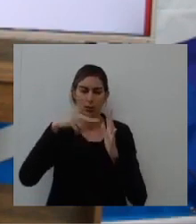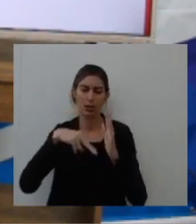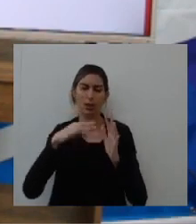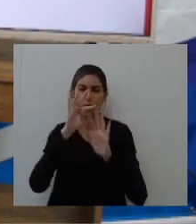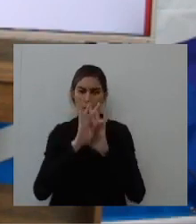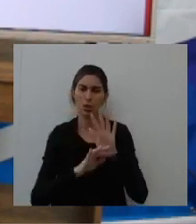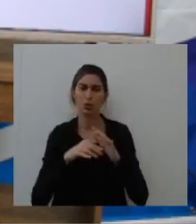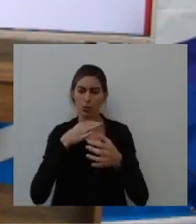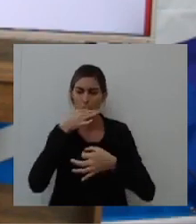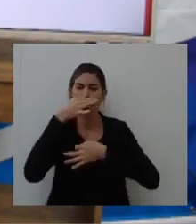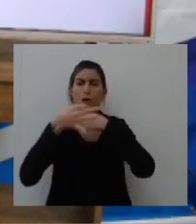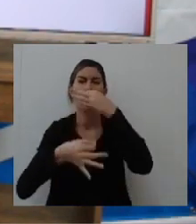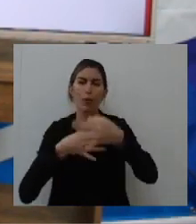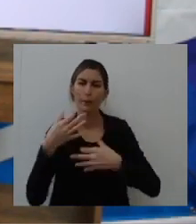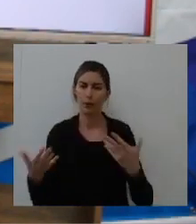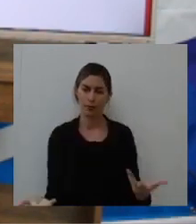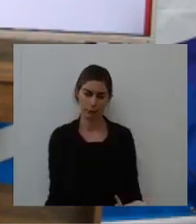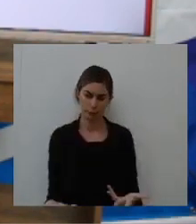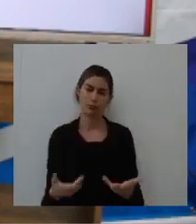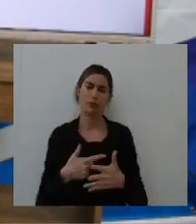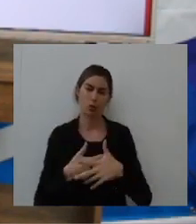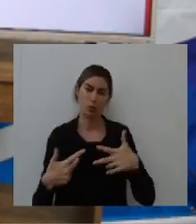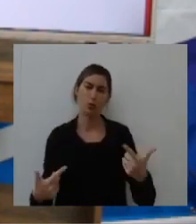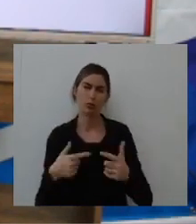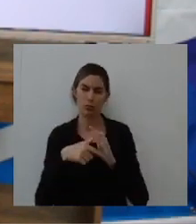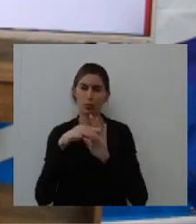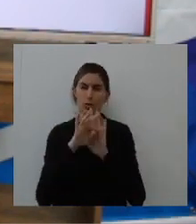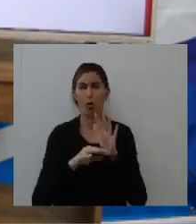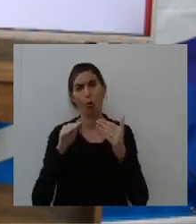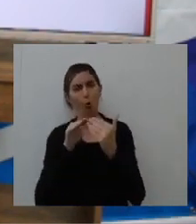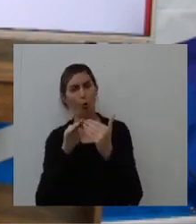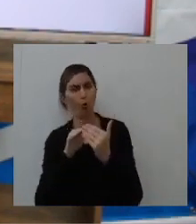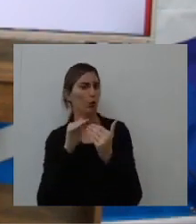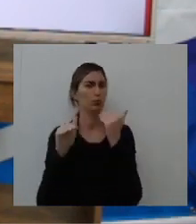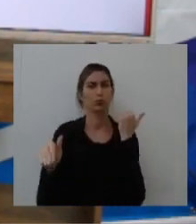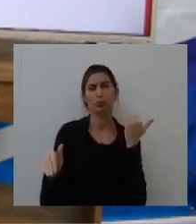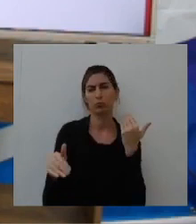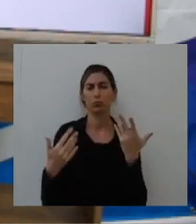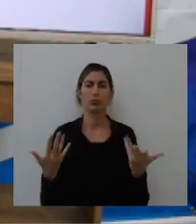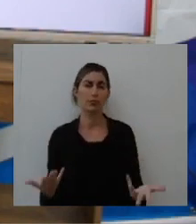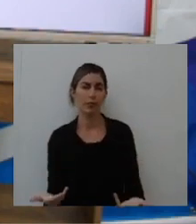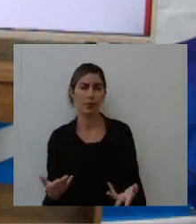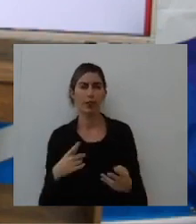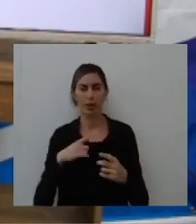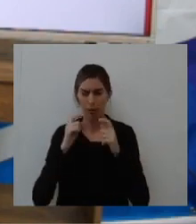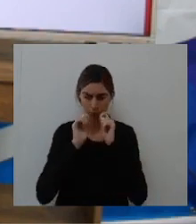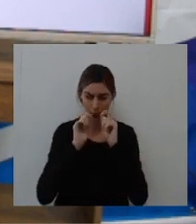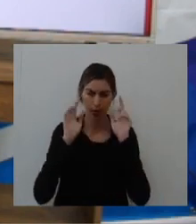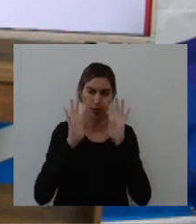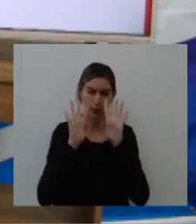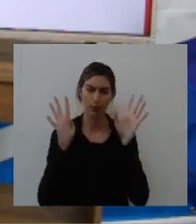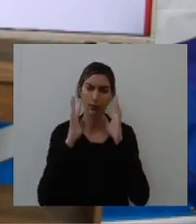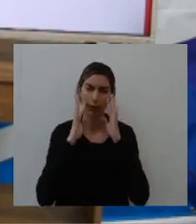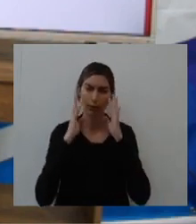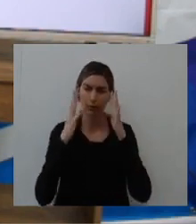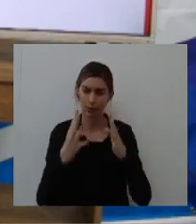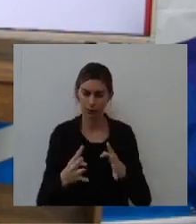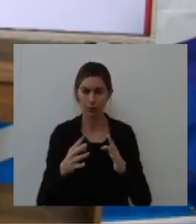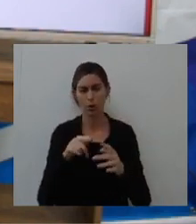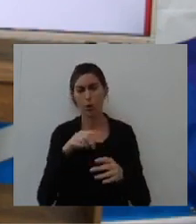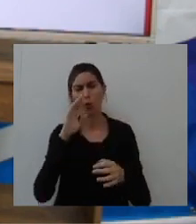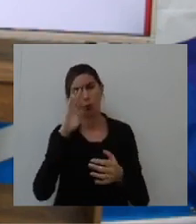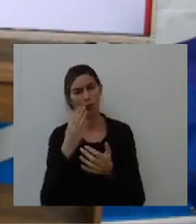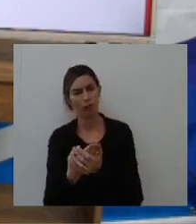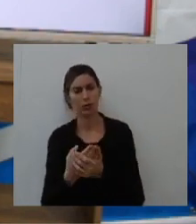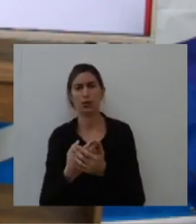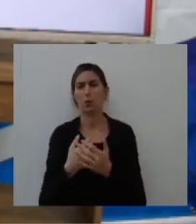se posicionar sobre aquilo que está sendo dito. Se você concorda ou não. Se você está ligado que aquela estratégia ali foi usada para lhe convencer, mas